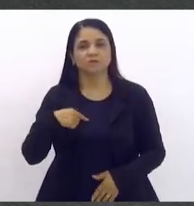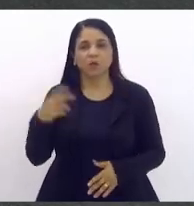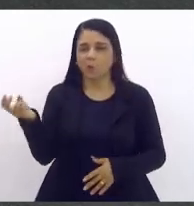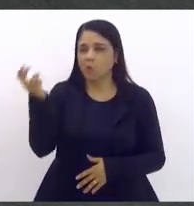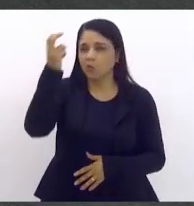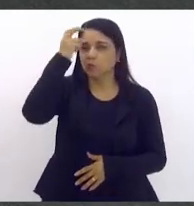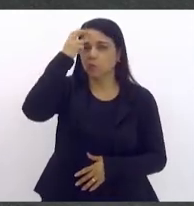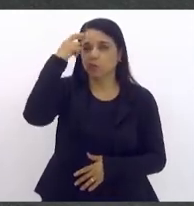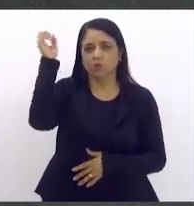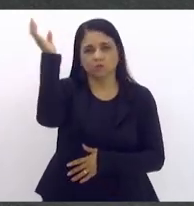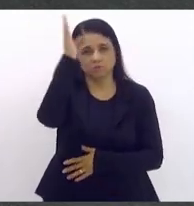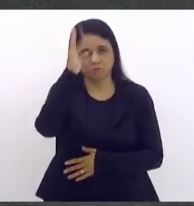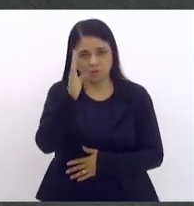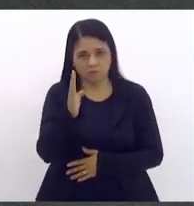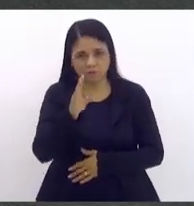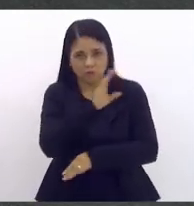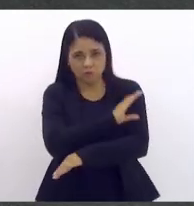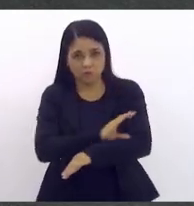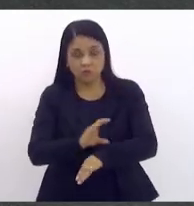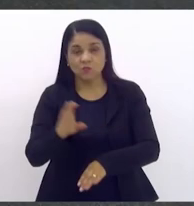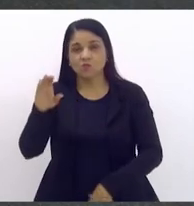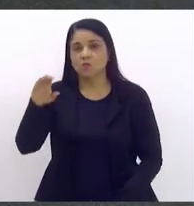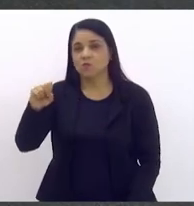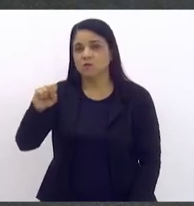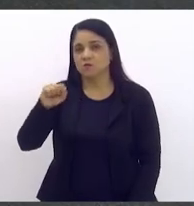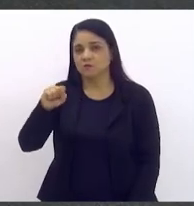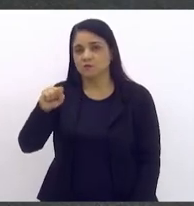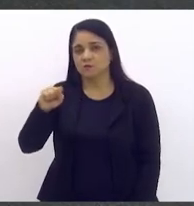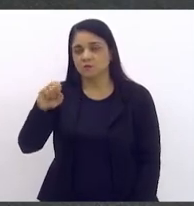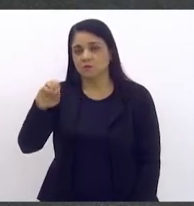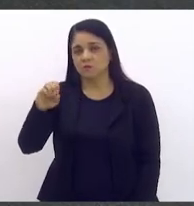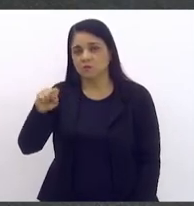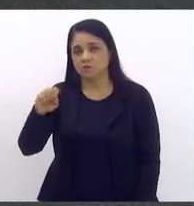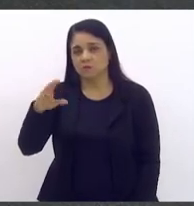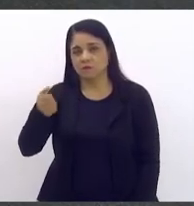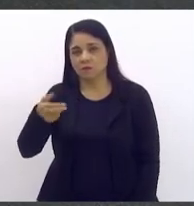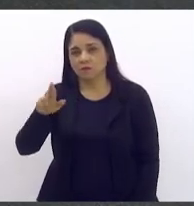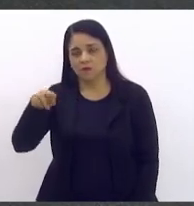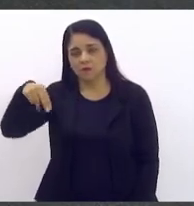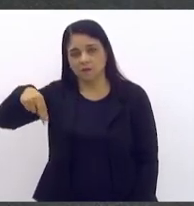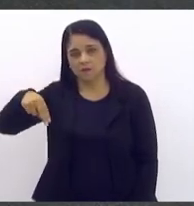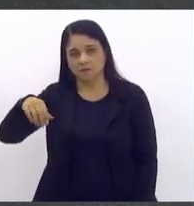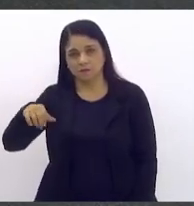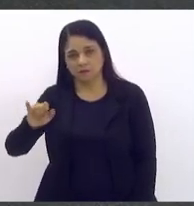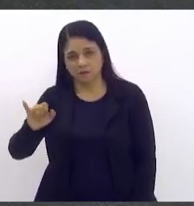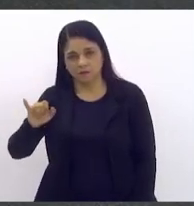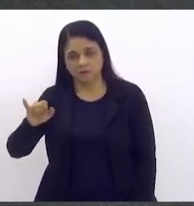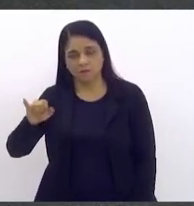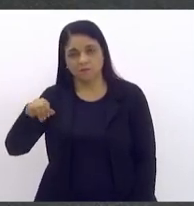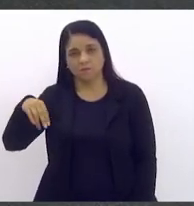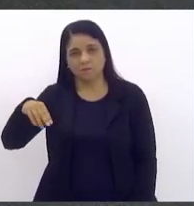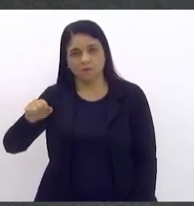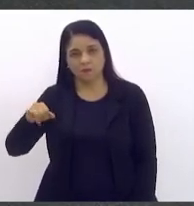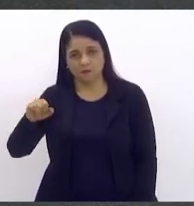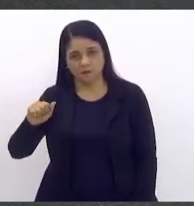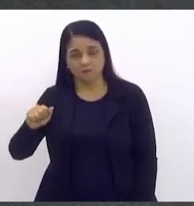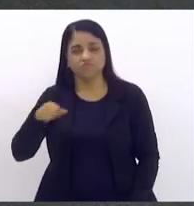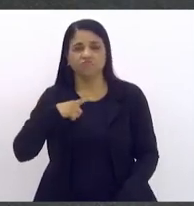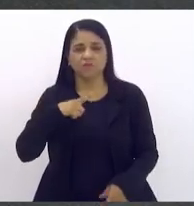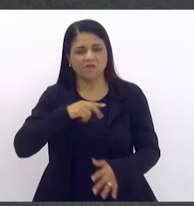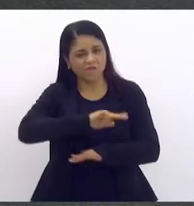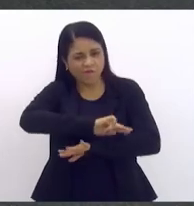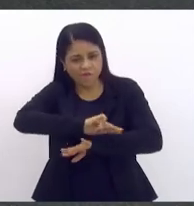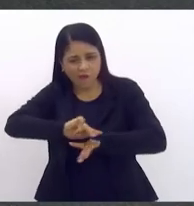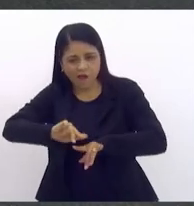cultura nacional, que é Oscar Niemeyer. E, ao longo do Caminho Niemeyer, a gente tem várias